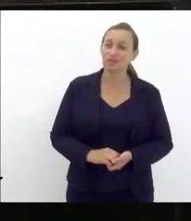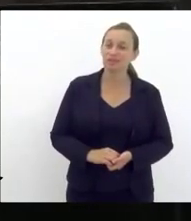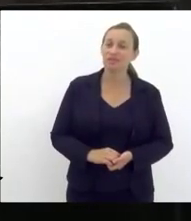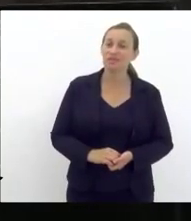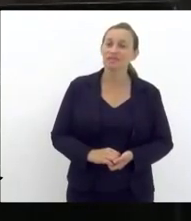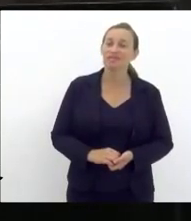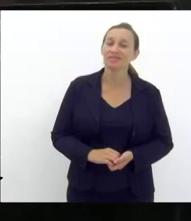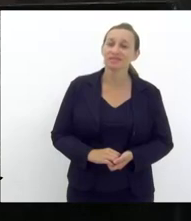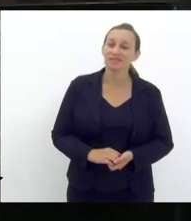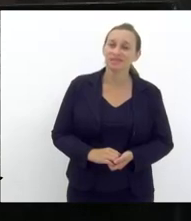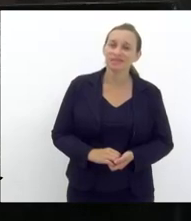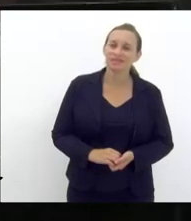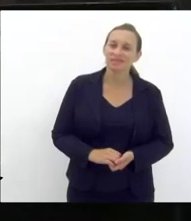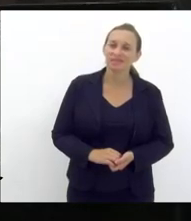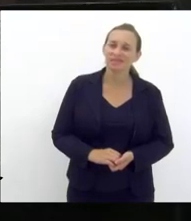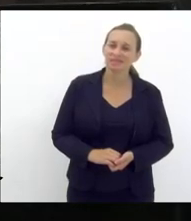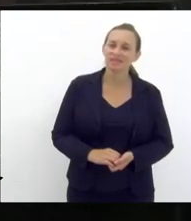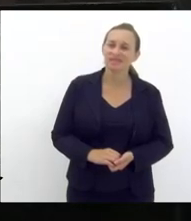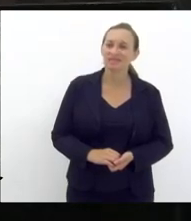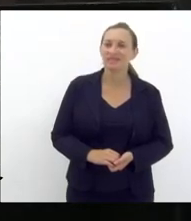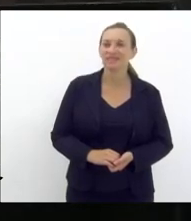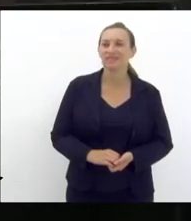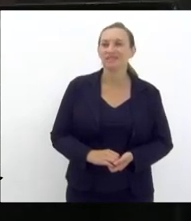patamar de solidariedade